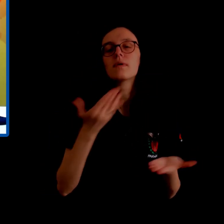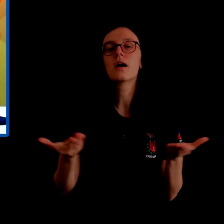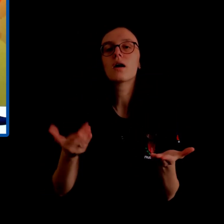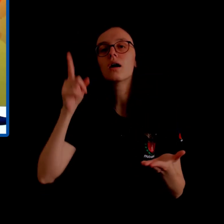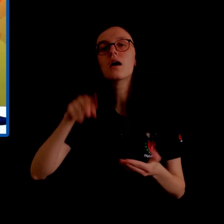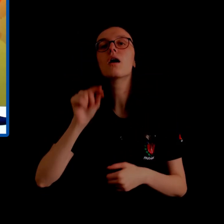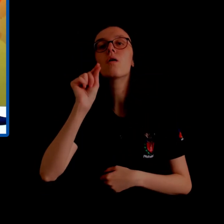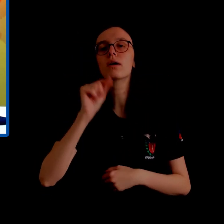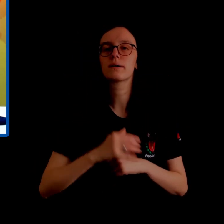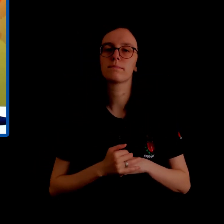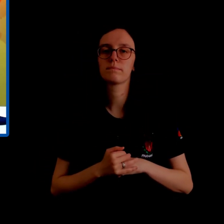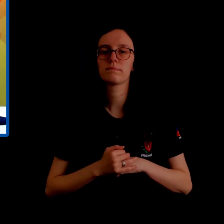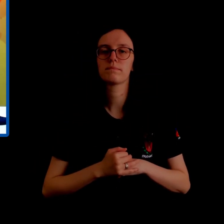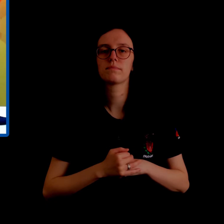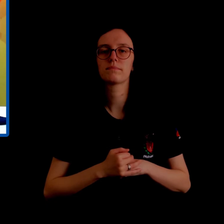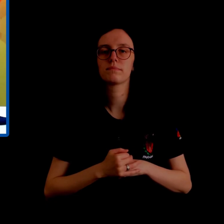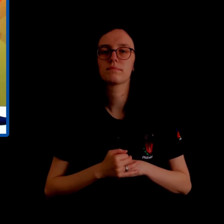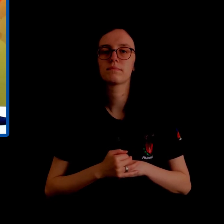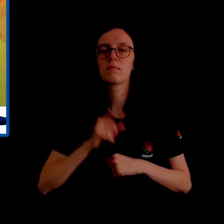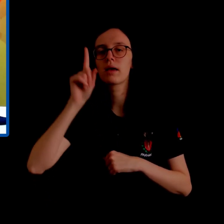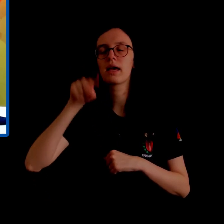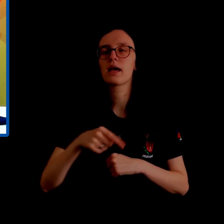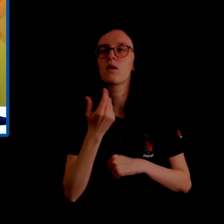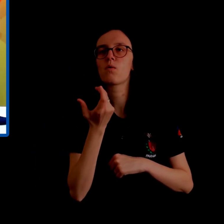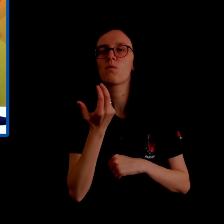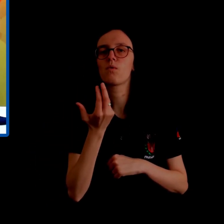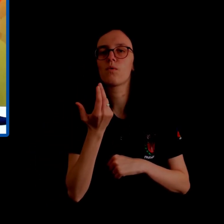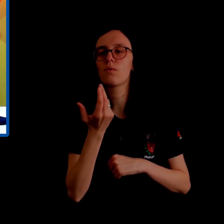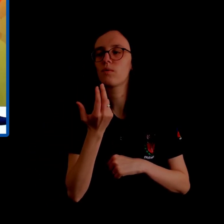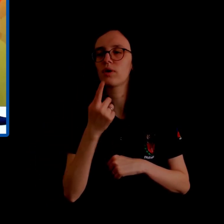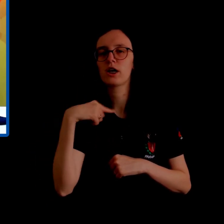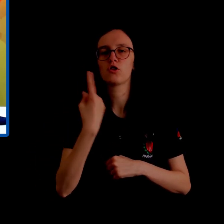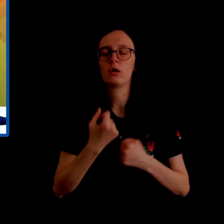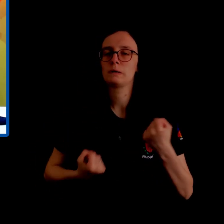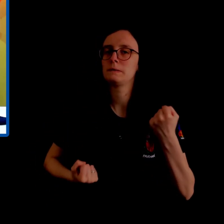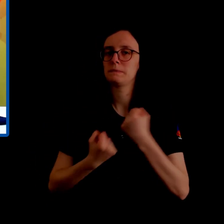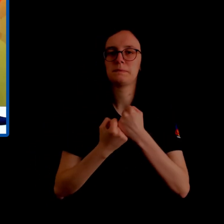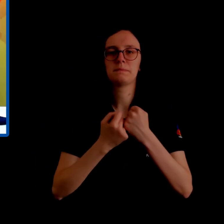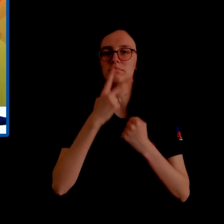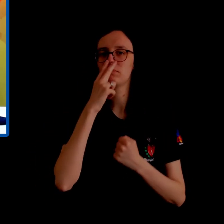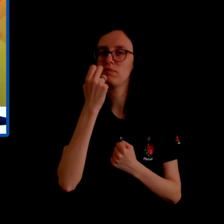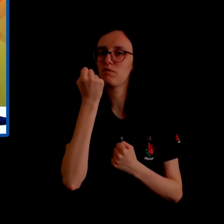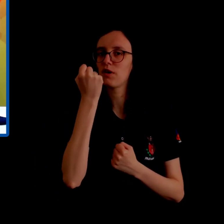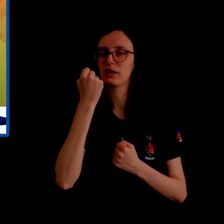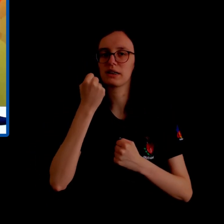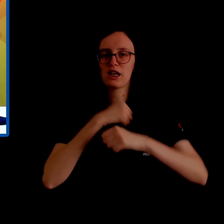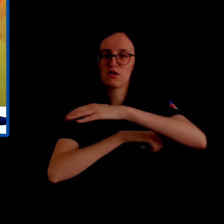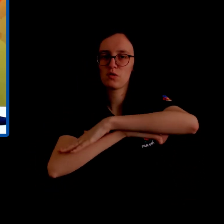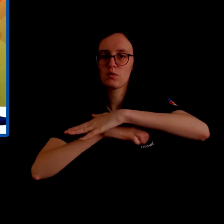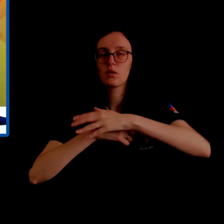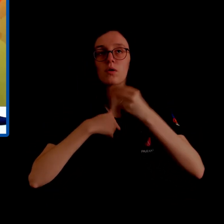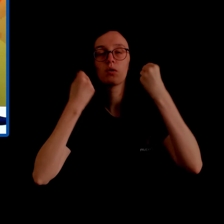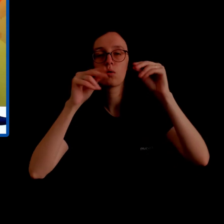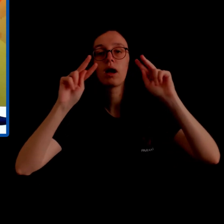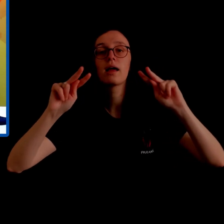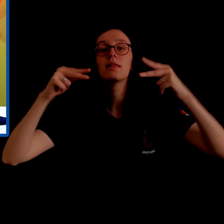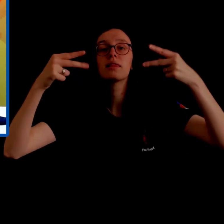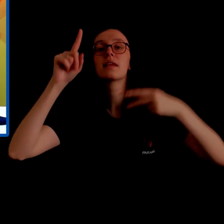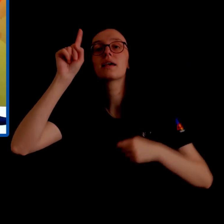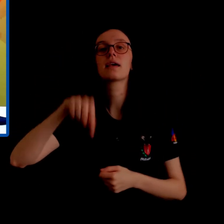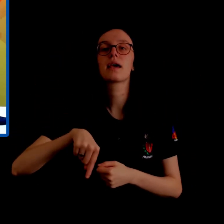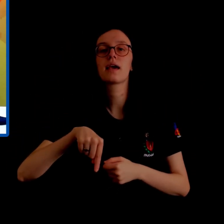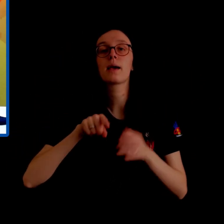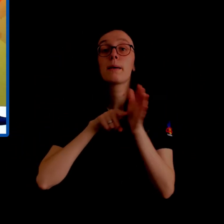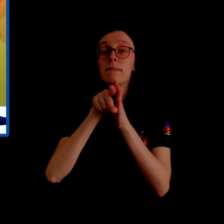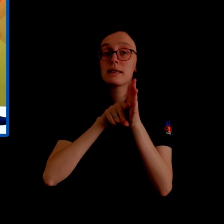Homer Motinha, que é o nosso super cara suporte aqui. Tá? Mas eu vou colocar o link da pesquisa aí para vocês,